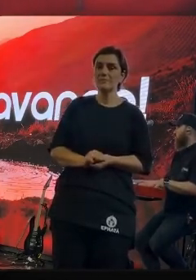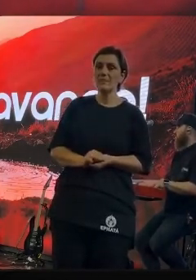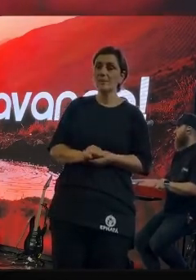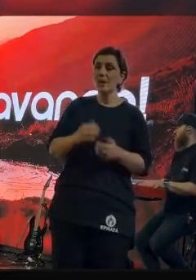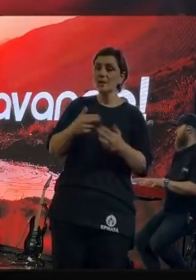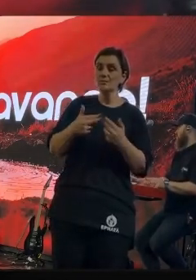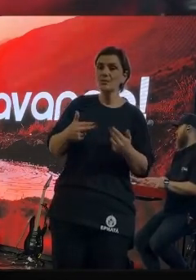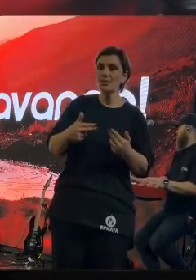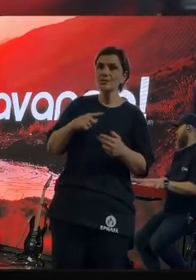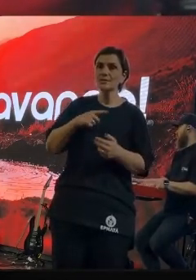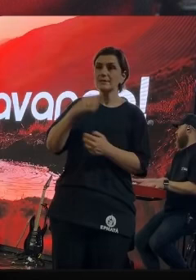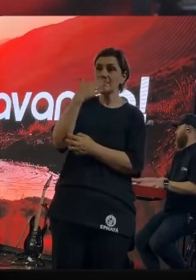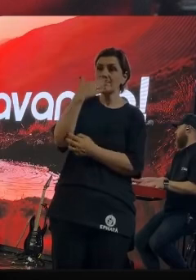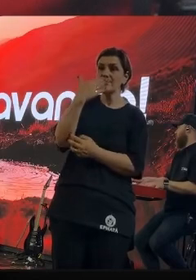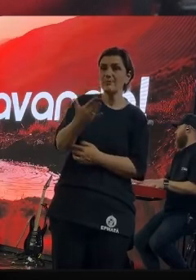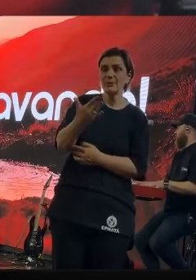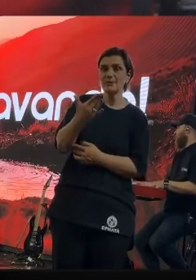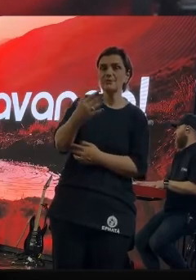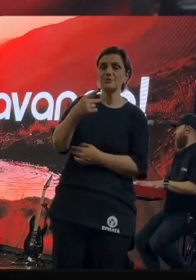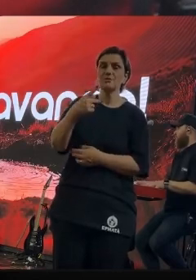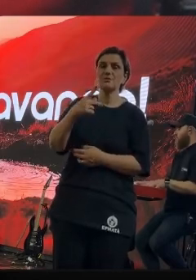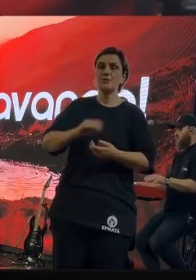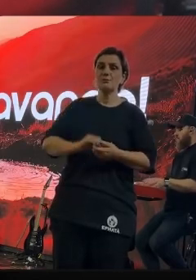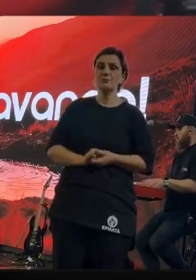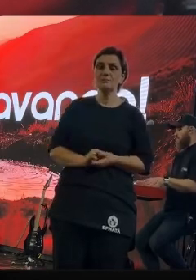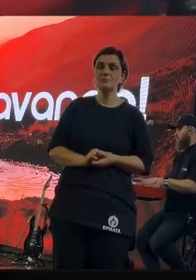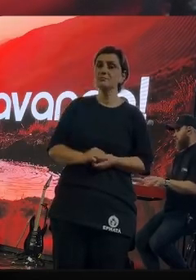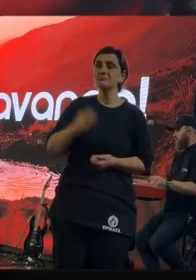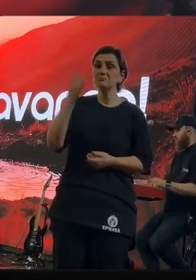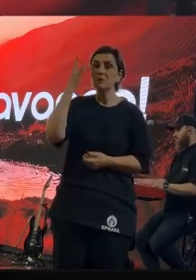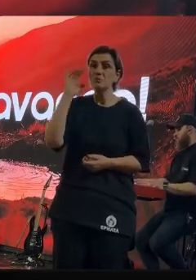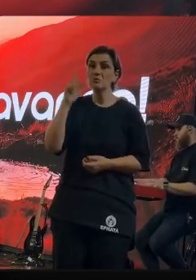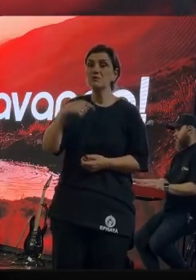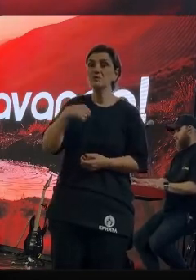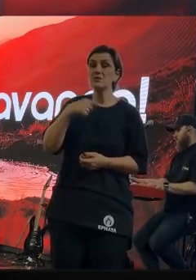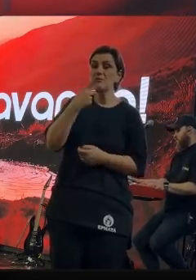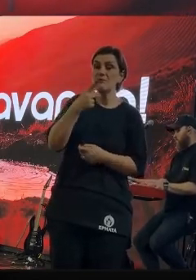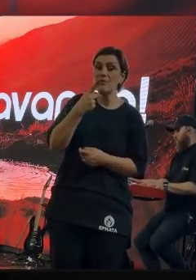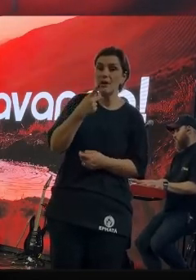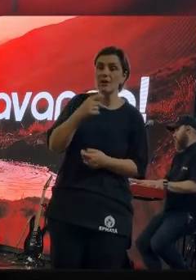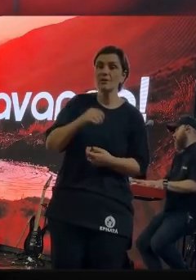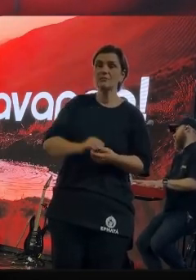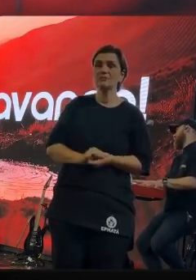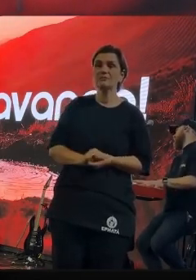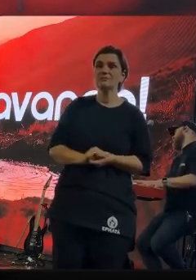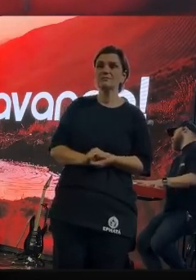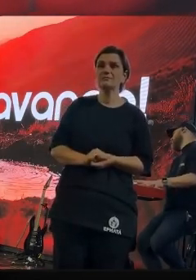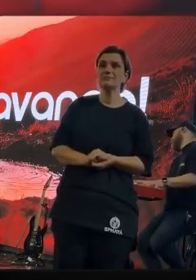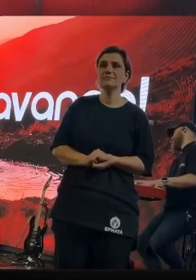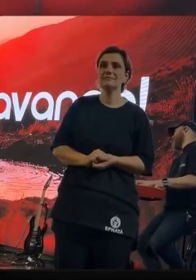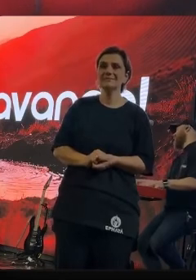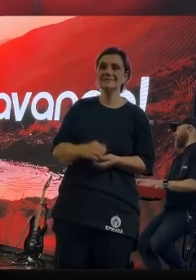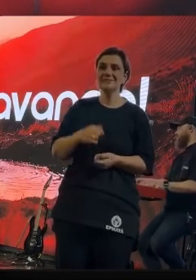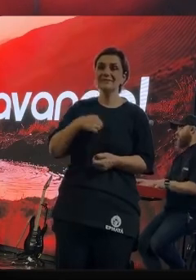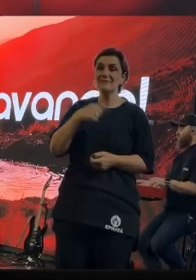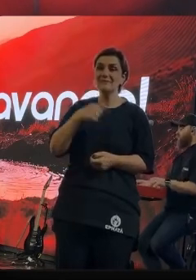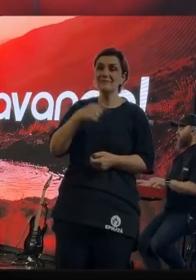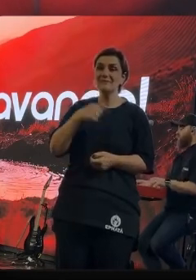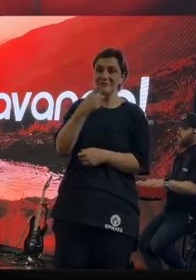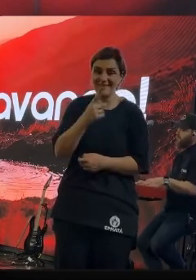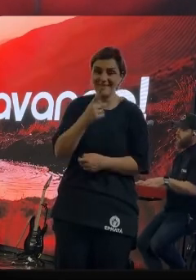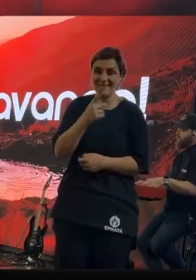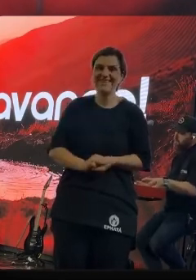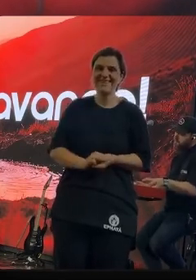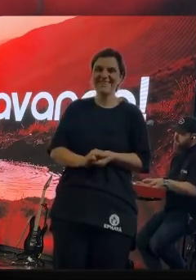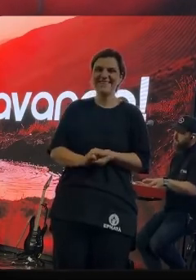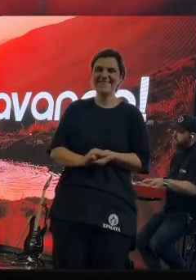aquilo que está à tua frente. Eu não sei se eu falo ou não falo. Eu vou falar por conta e risco